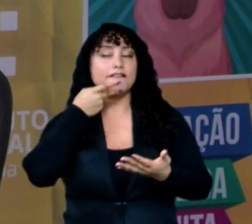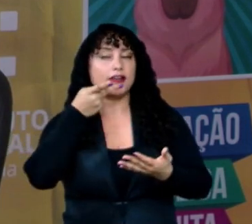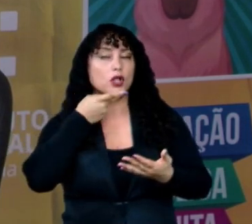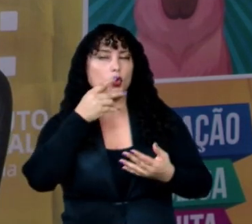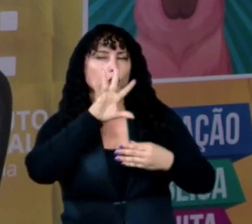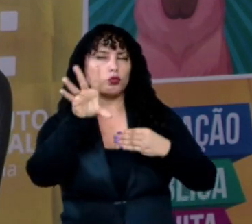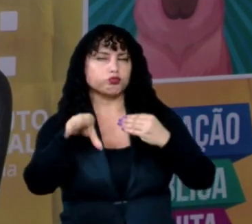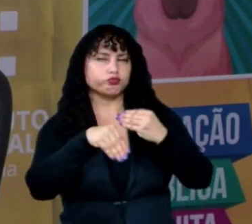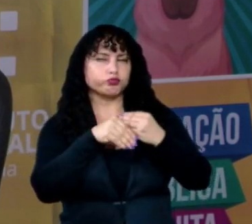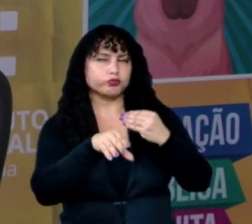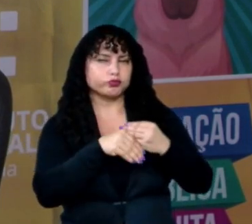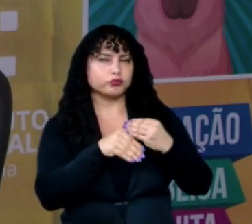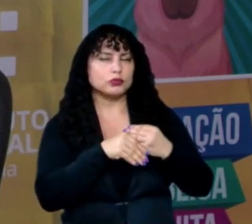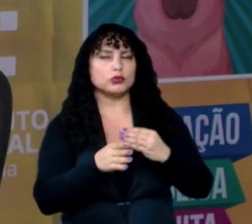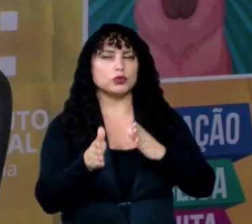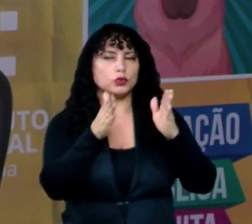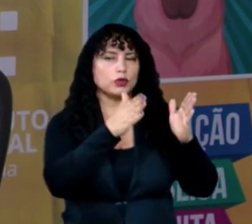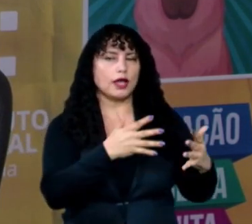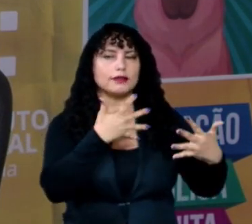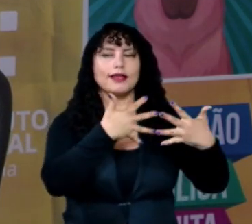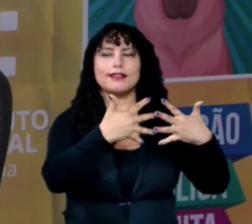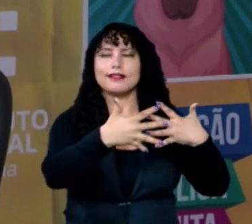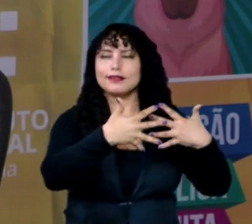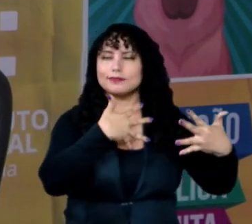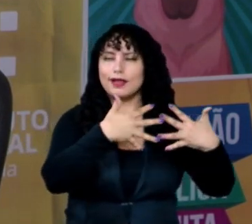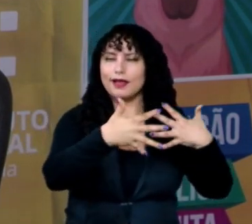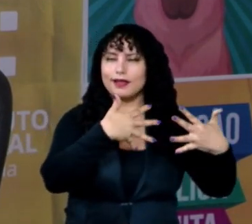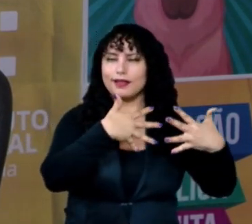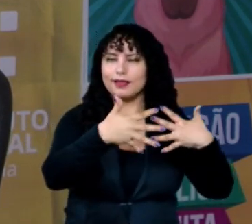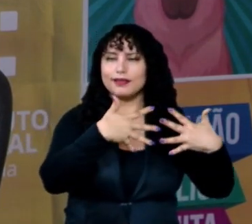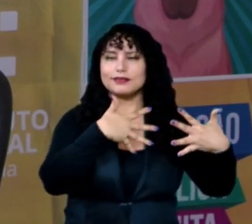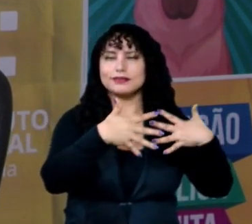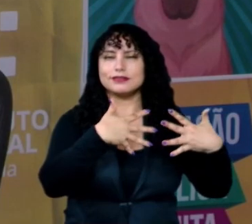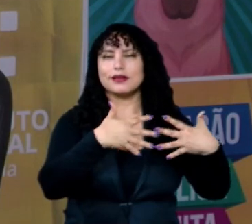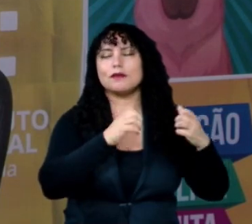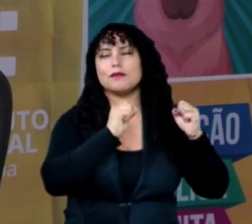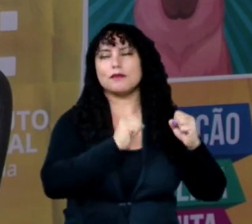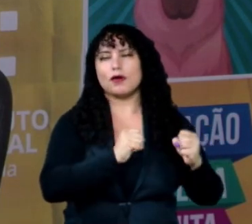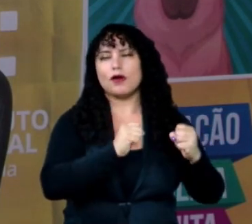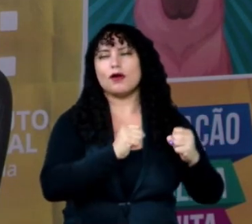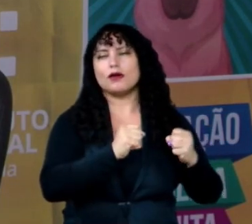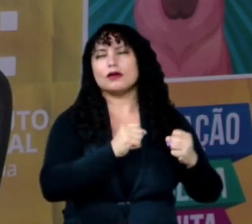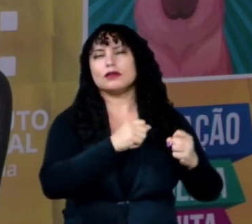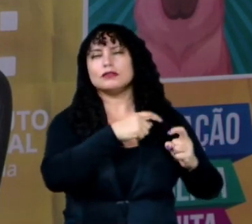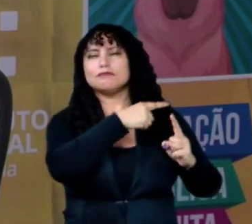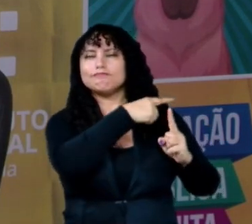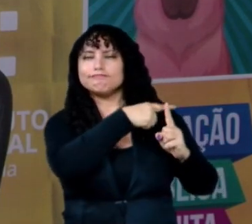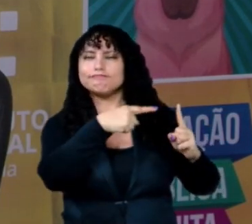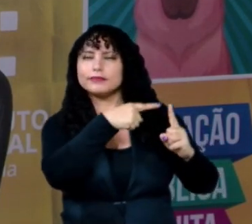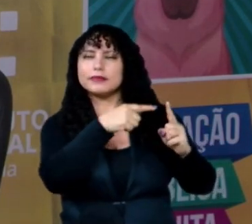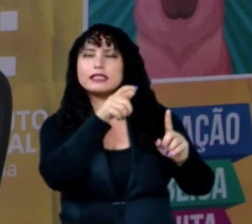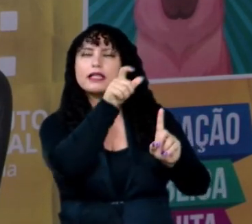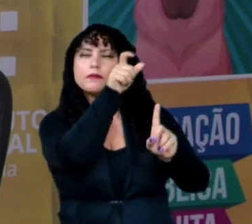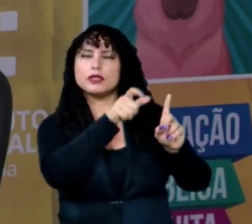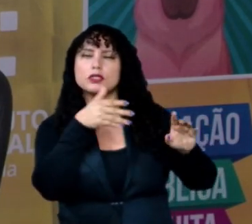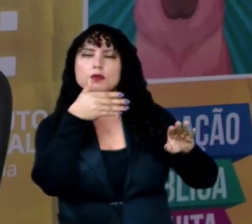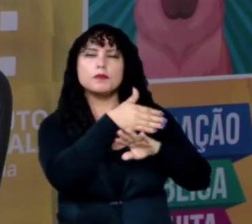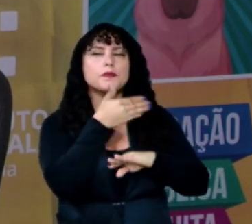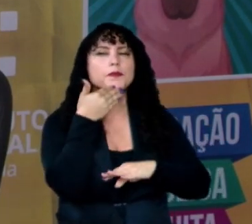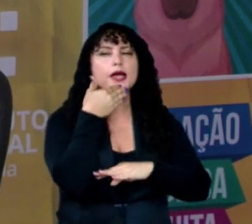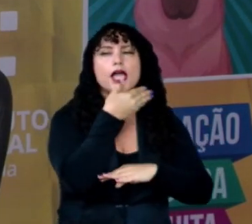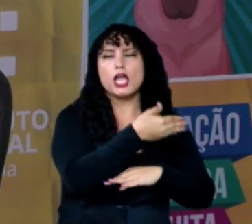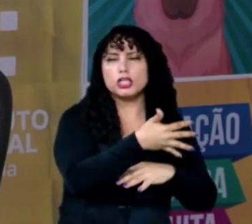né? Tem, de um lado, a transparência, né, que pode ser a transparência passiva, essa que o cidadão vai lá, entra com